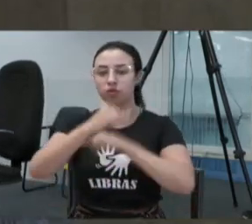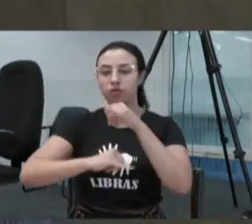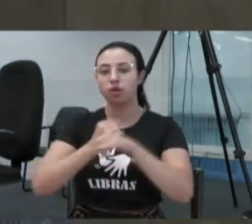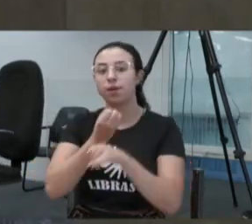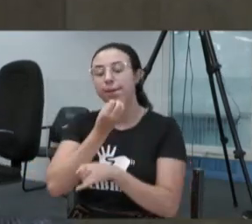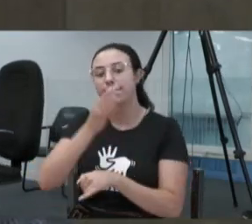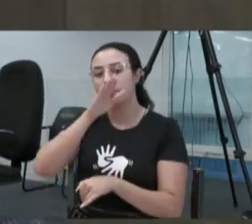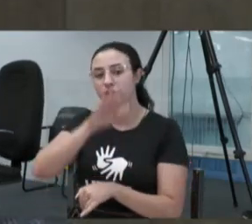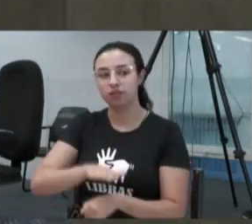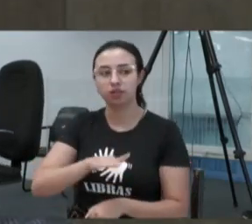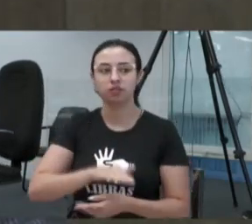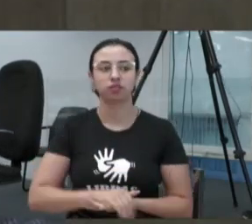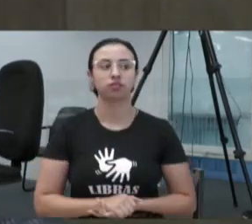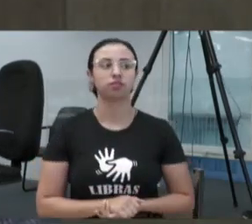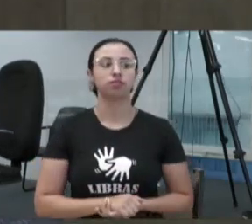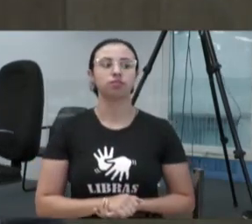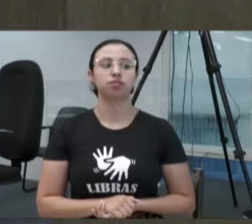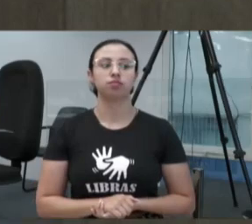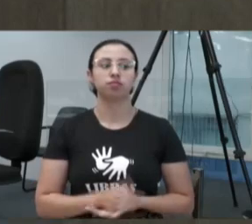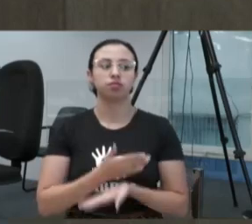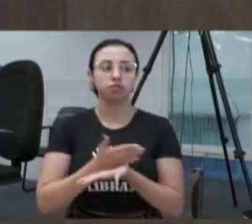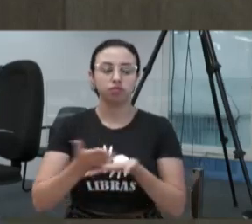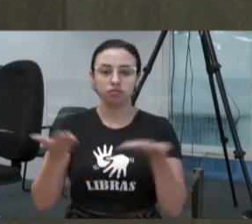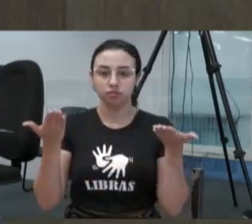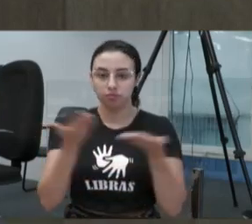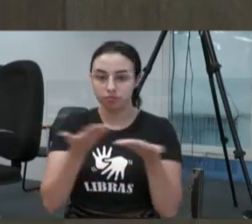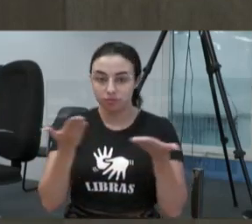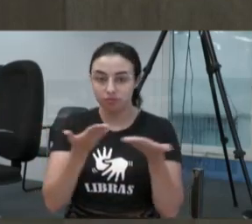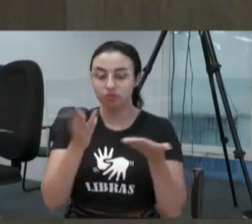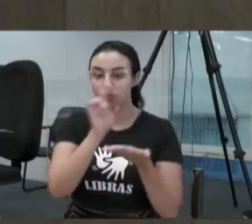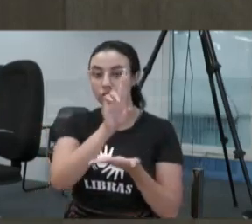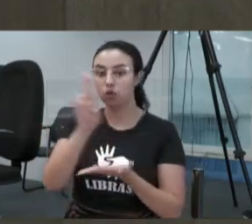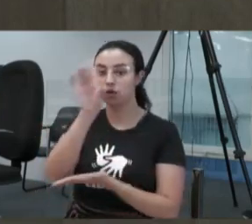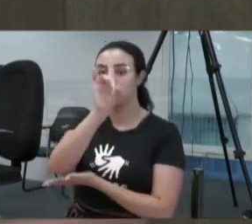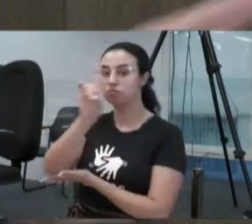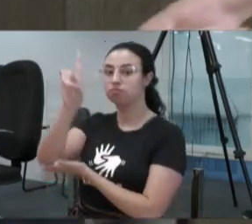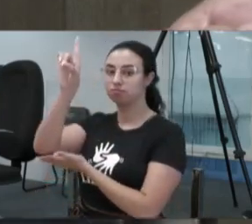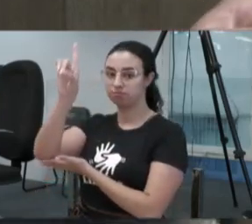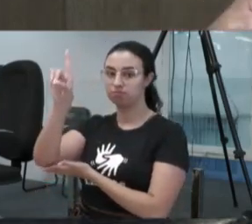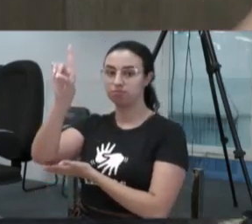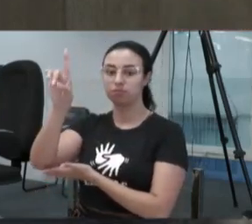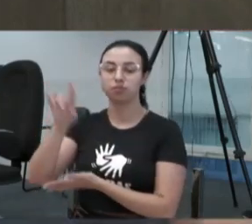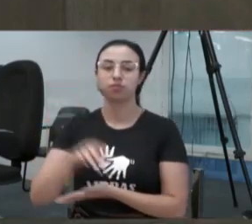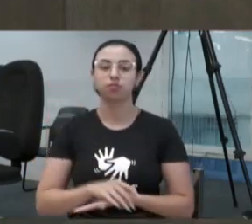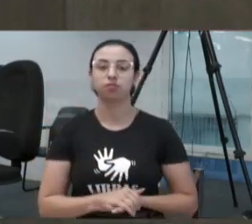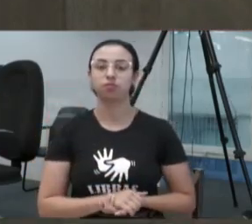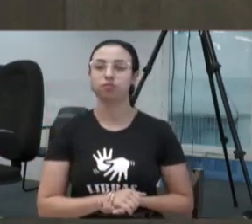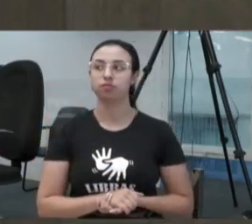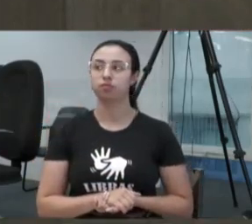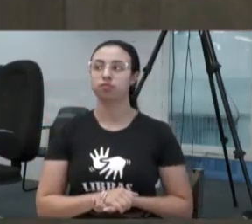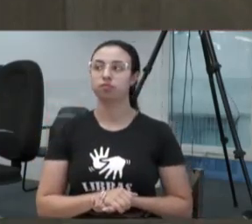nosso melhor boa tarde. E inicio a minha fala na tarde de hoje, em nome de Deus.